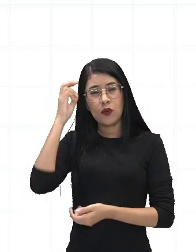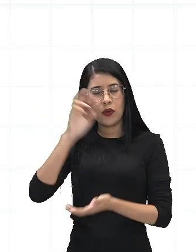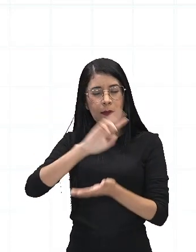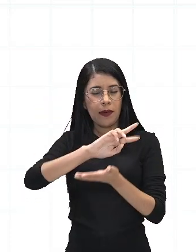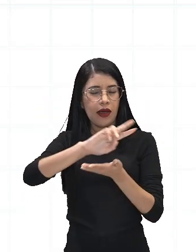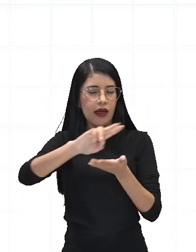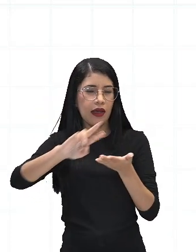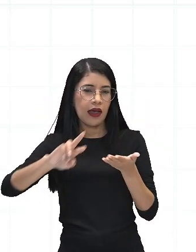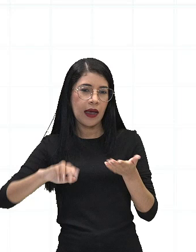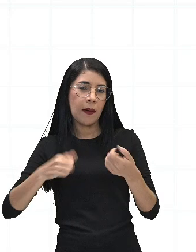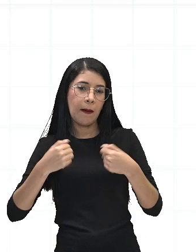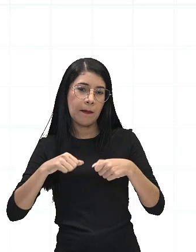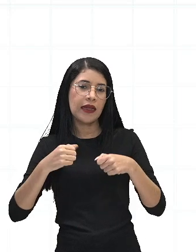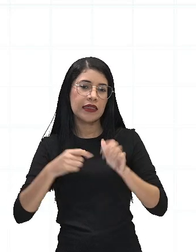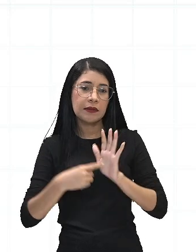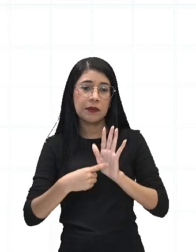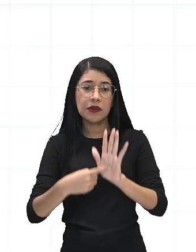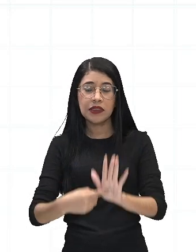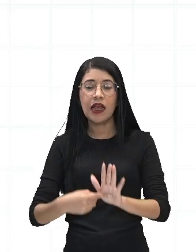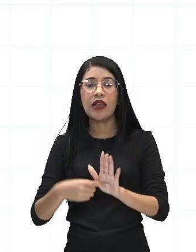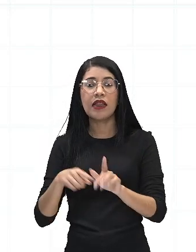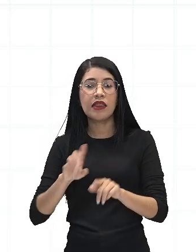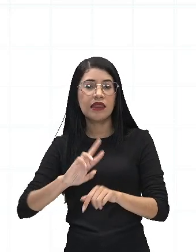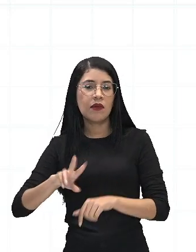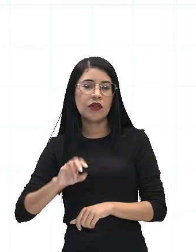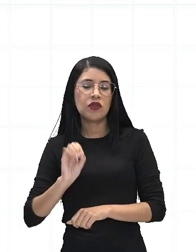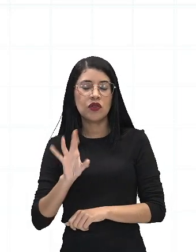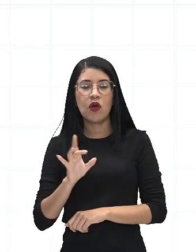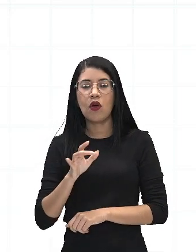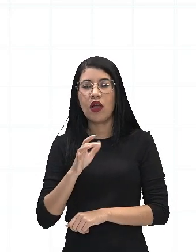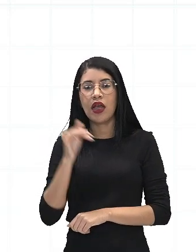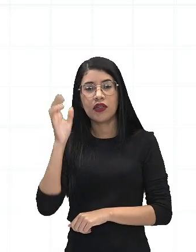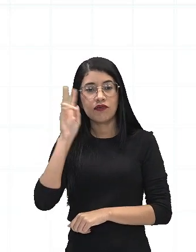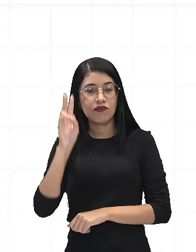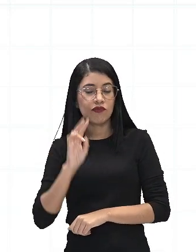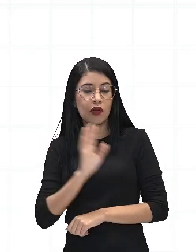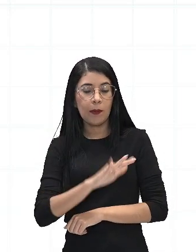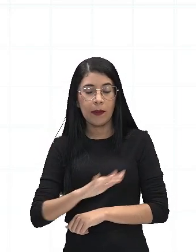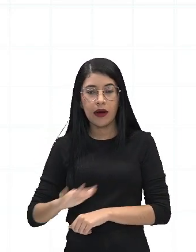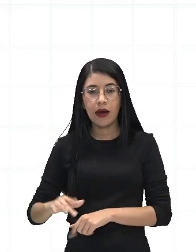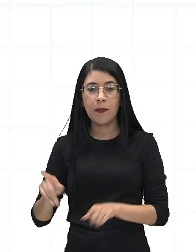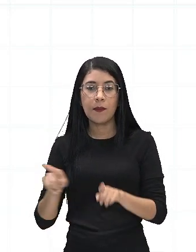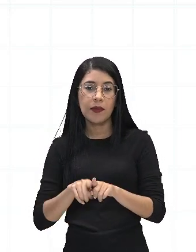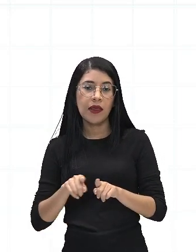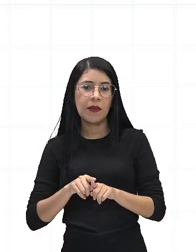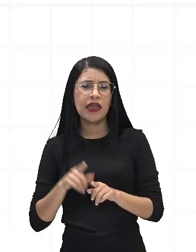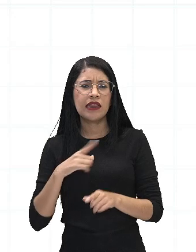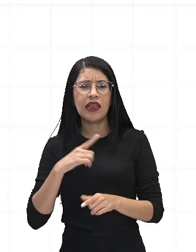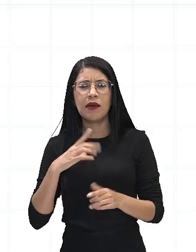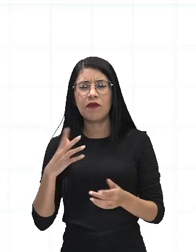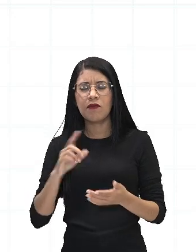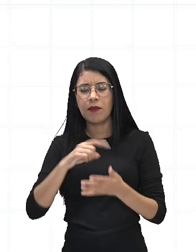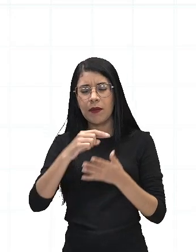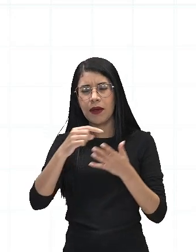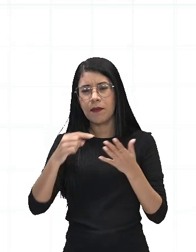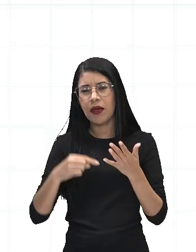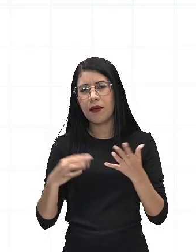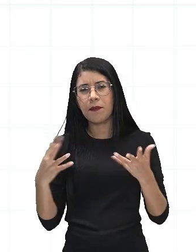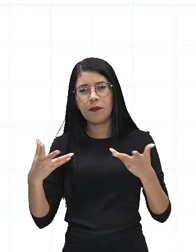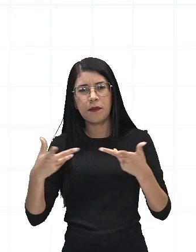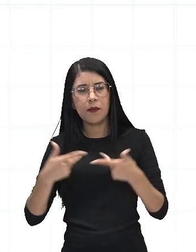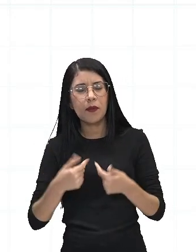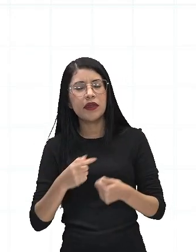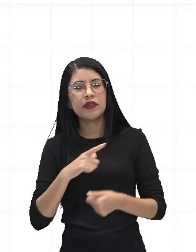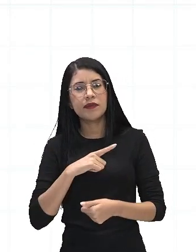merece ser celebrada, não só como histórias infantis, mas pela sua riqueza e fantasia.